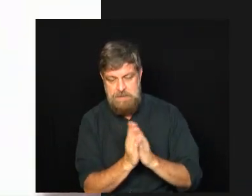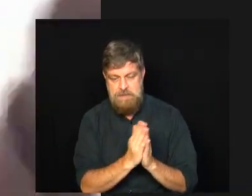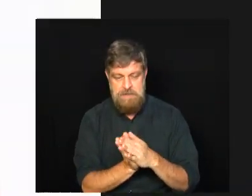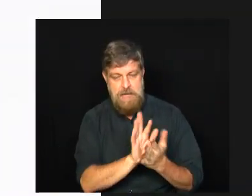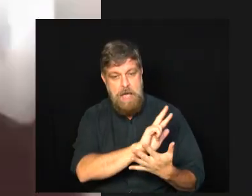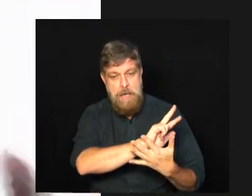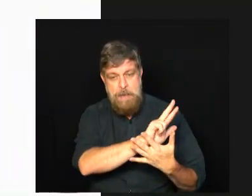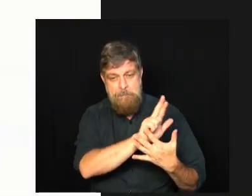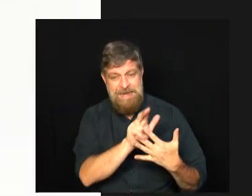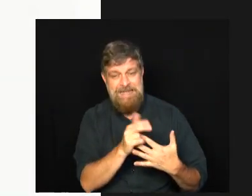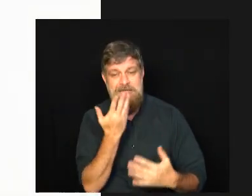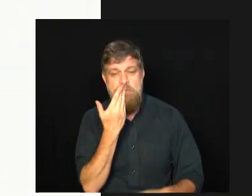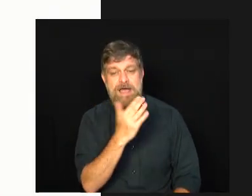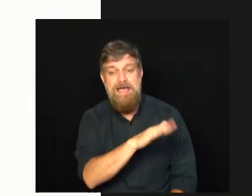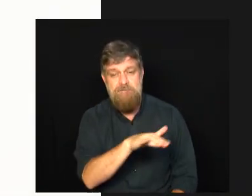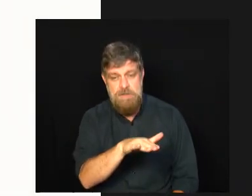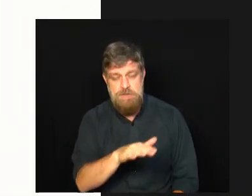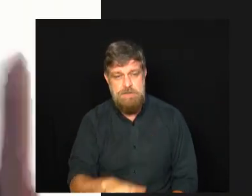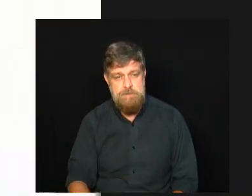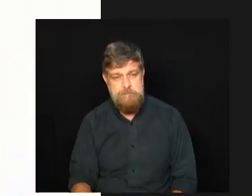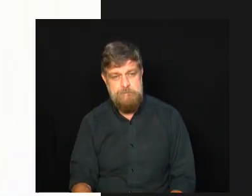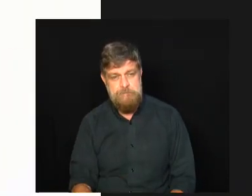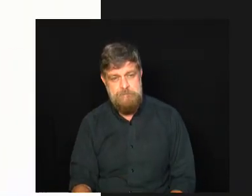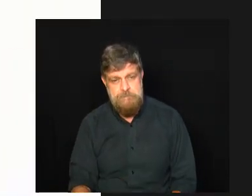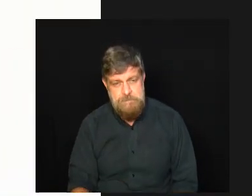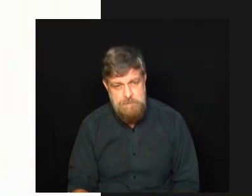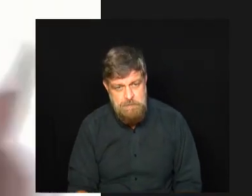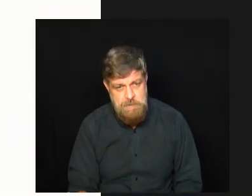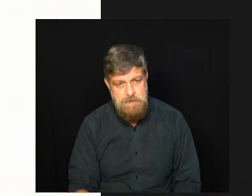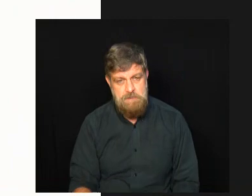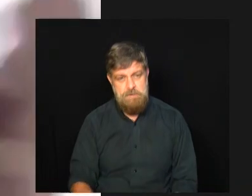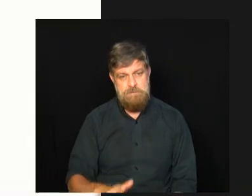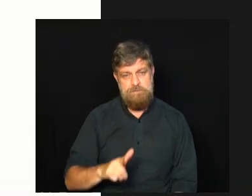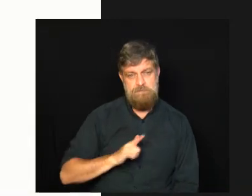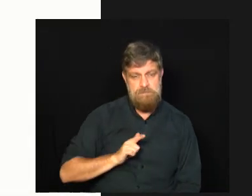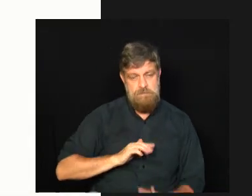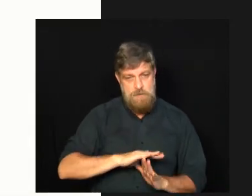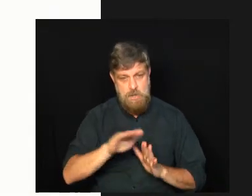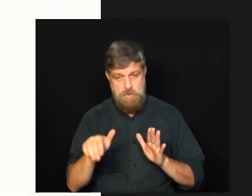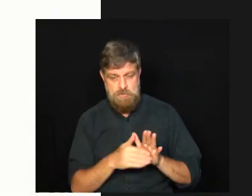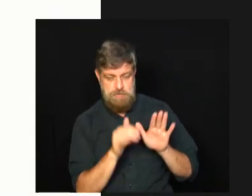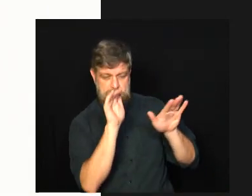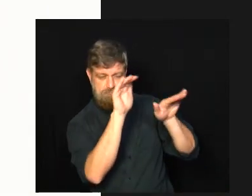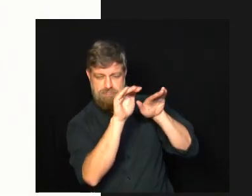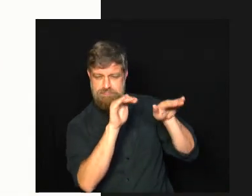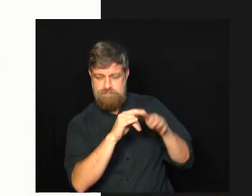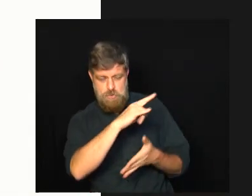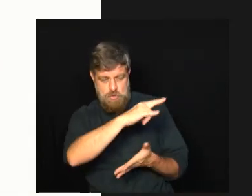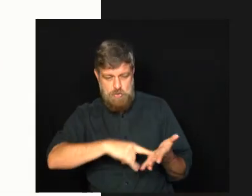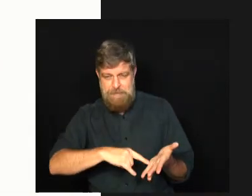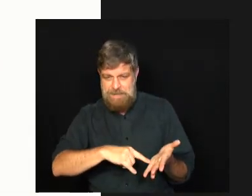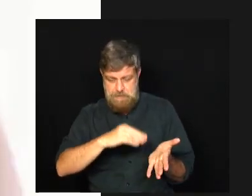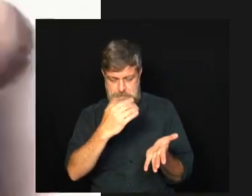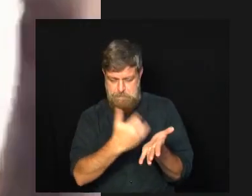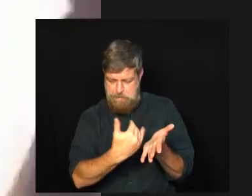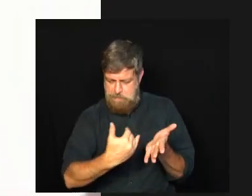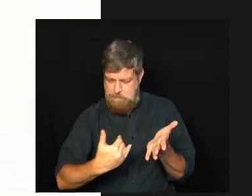brincadeiras infantis, né? Então, eu tenho tudo isso documentado. Nós